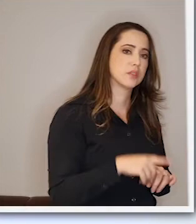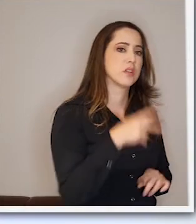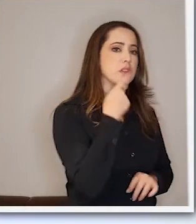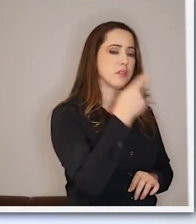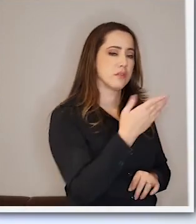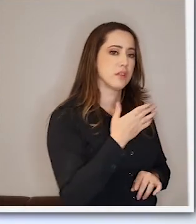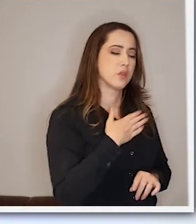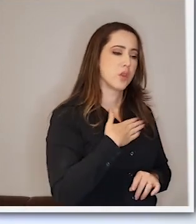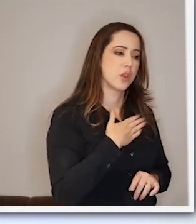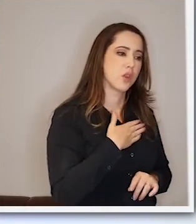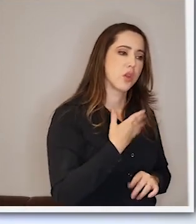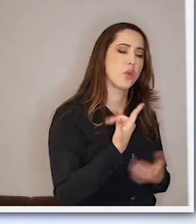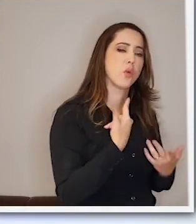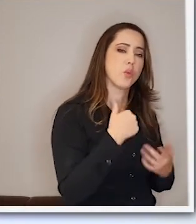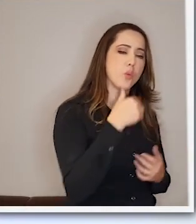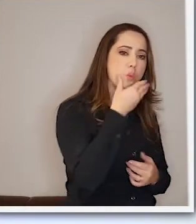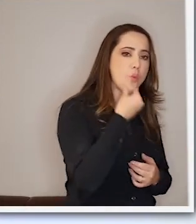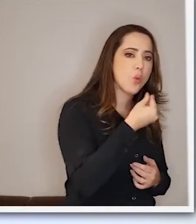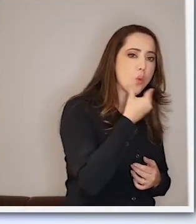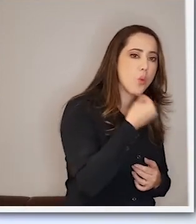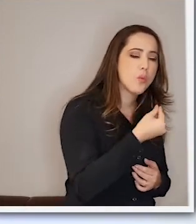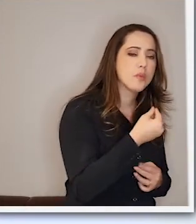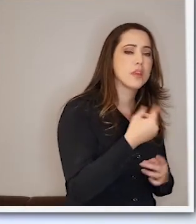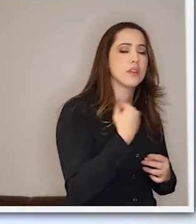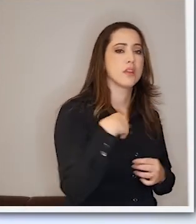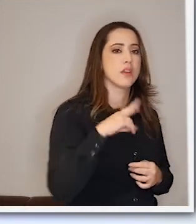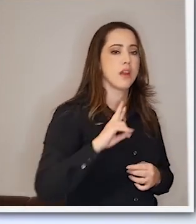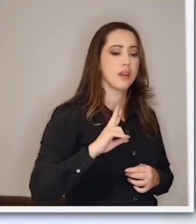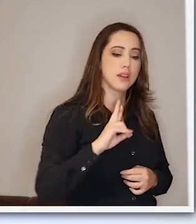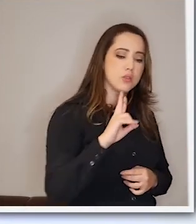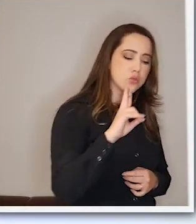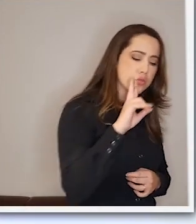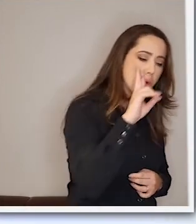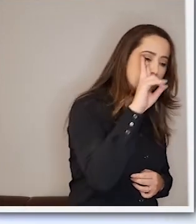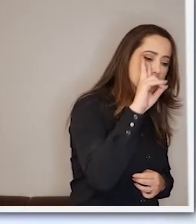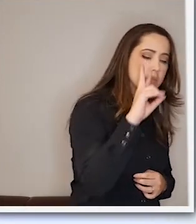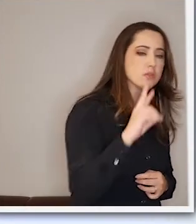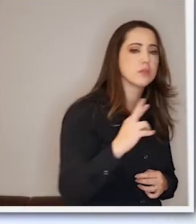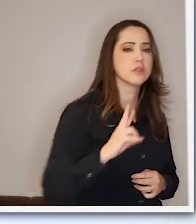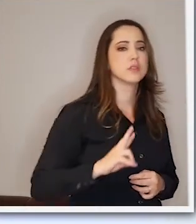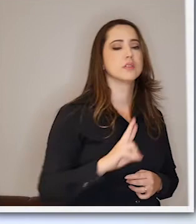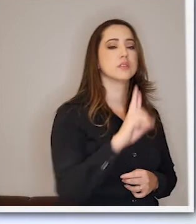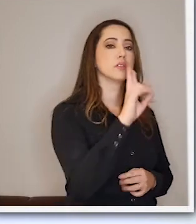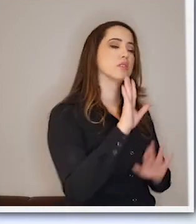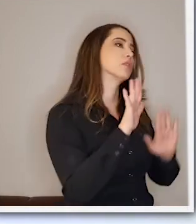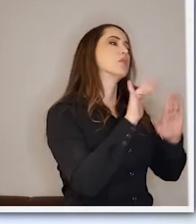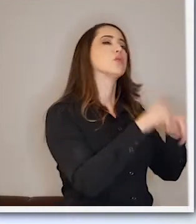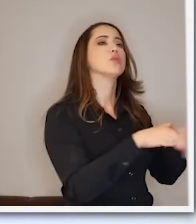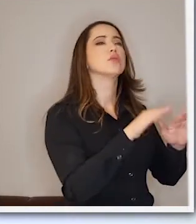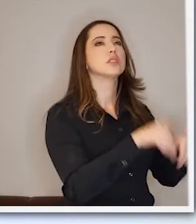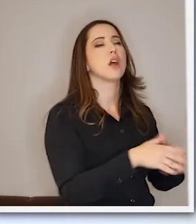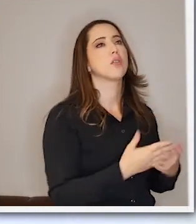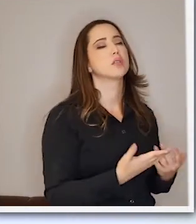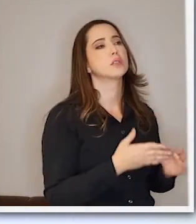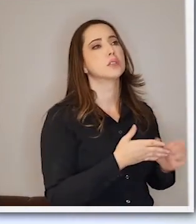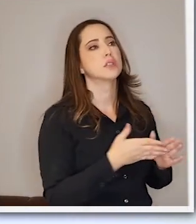eu sou um homem muito espiritual, eu sou um homem muito religioso. Eu não gosto de usar a palavra religioso, um homem espiritual, mas já estou falando religioso porque tem algumas pessoas que entendem melhor usando